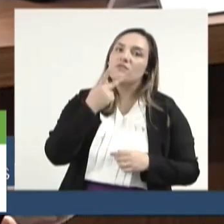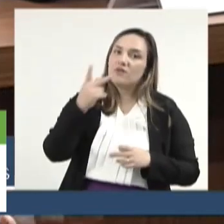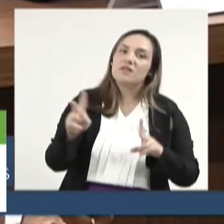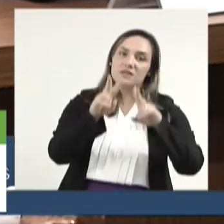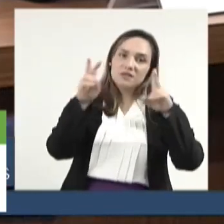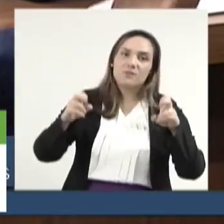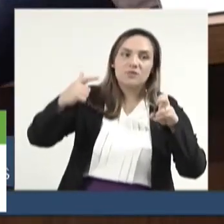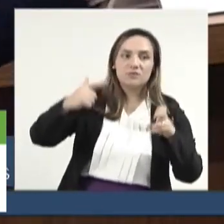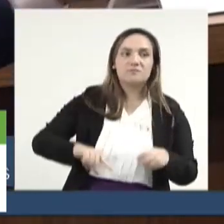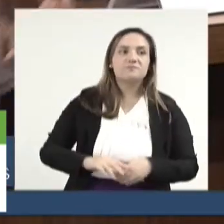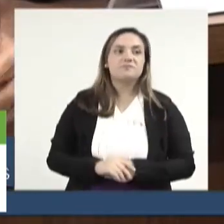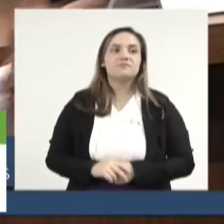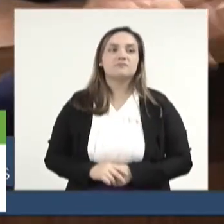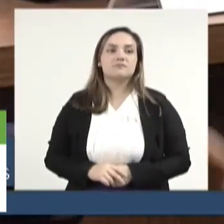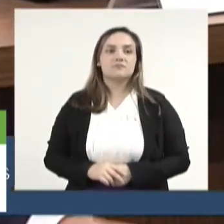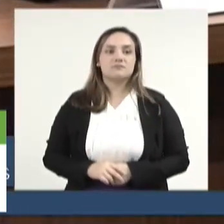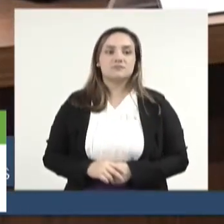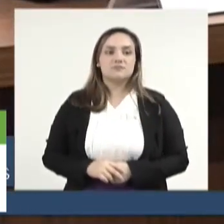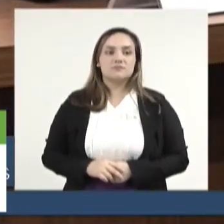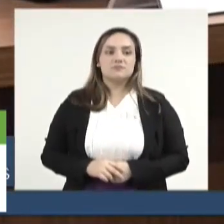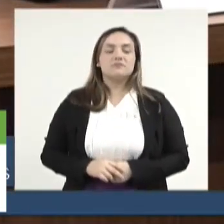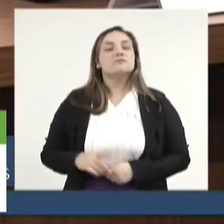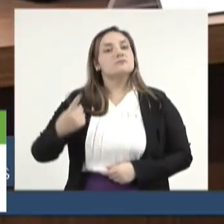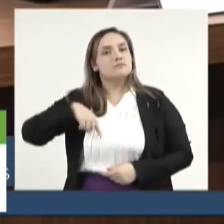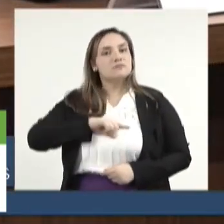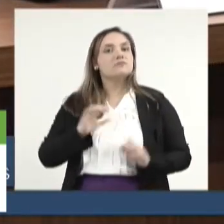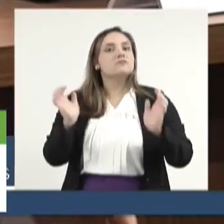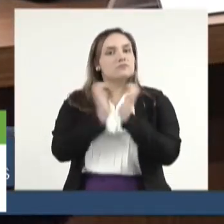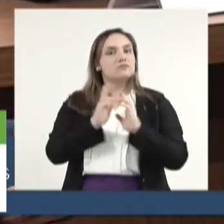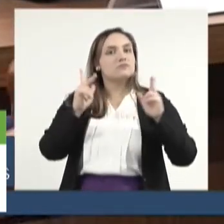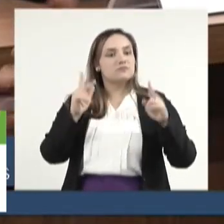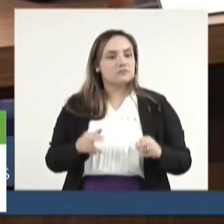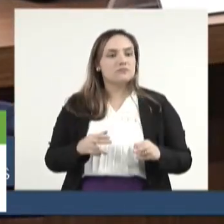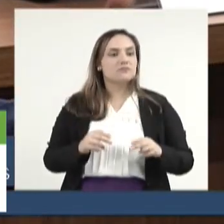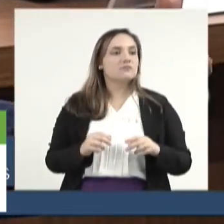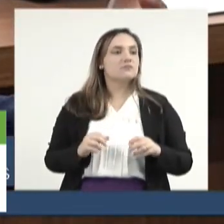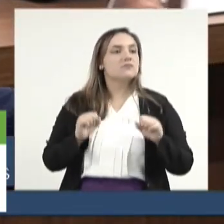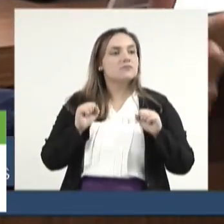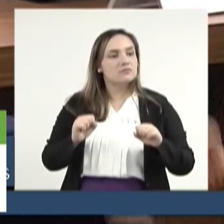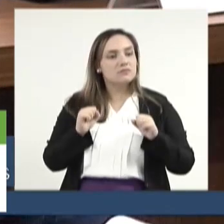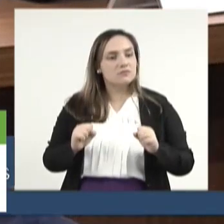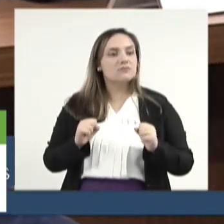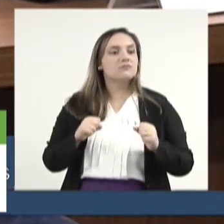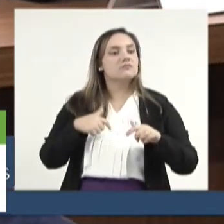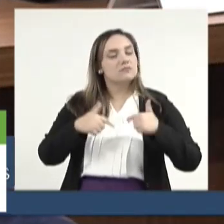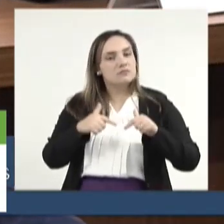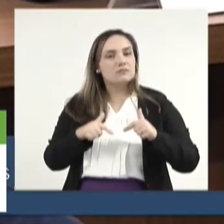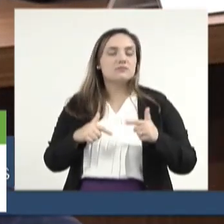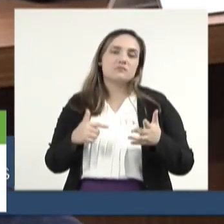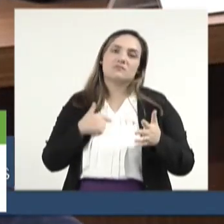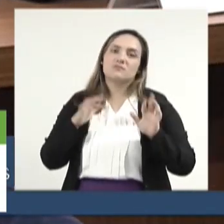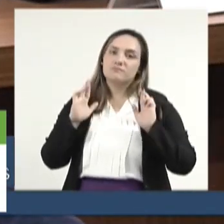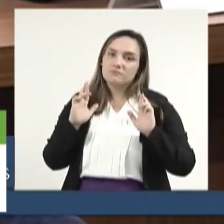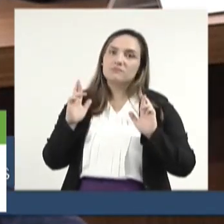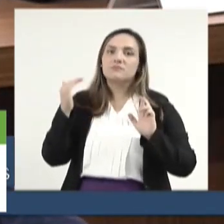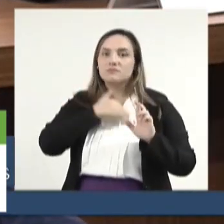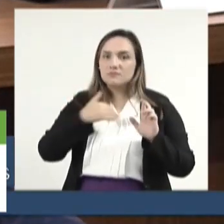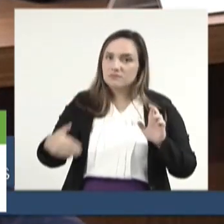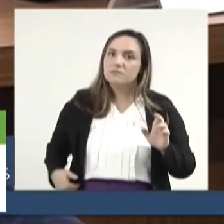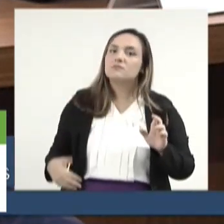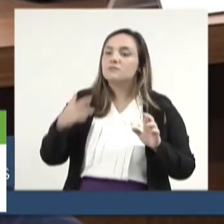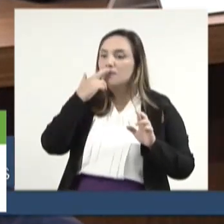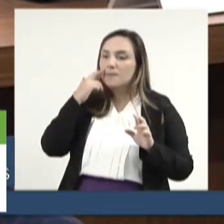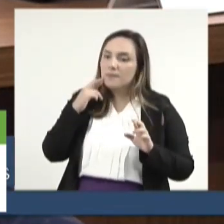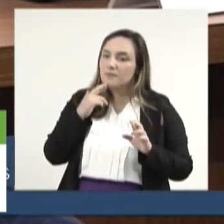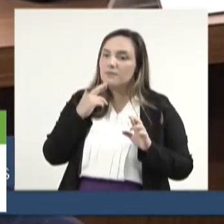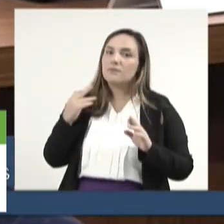esse assunto, e nós que somos da mesma comissão, vamos estar trabalhando muito, né? E espero que o governador